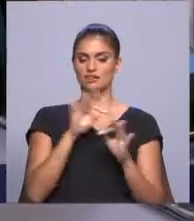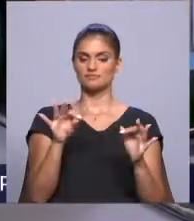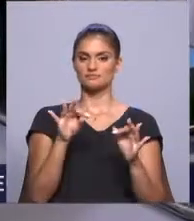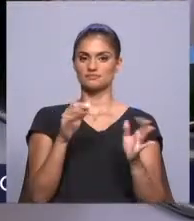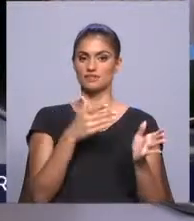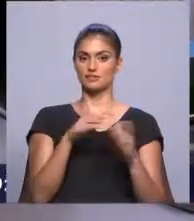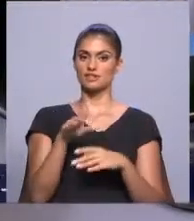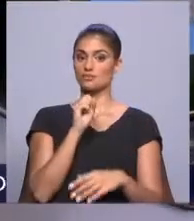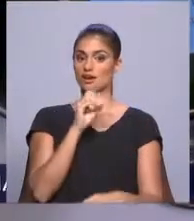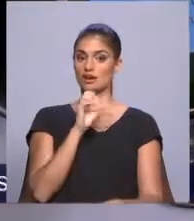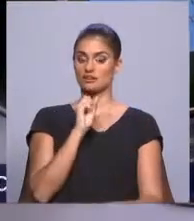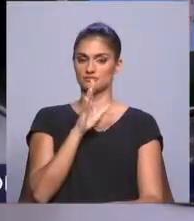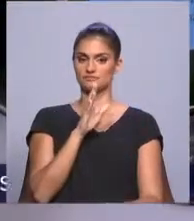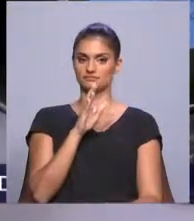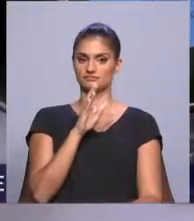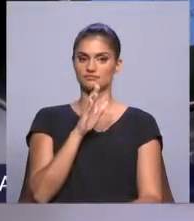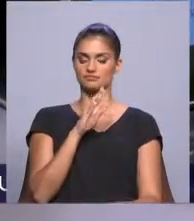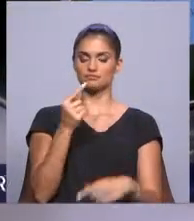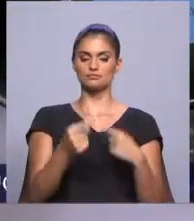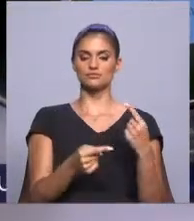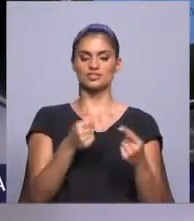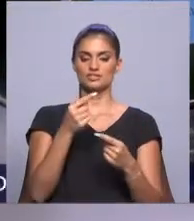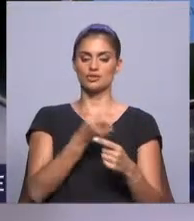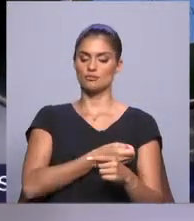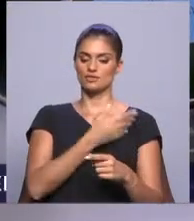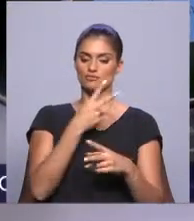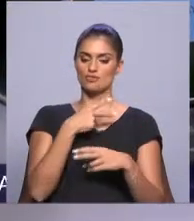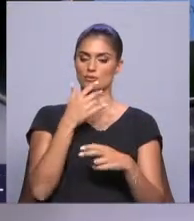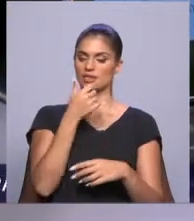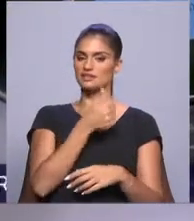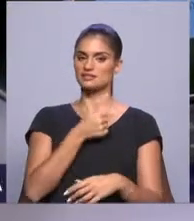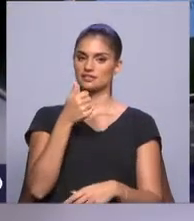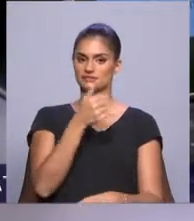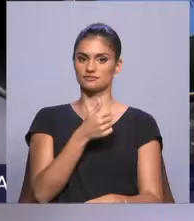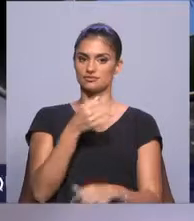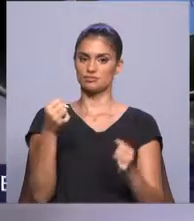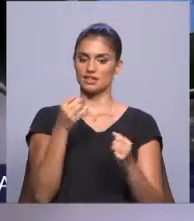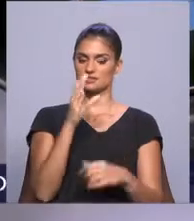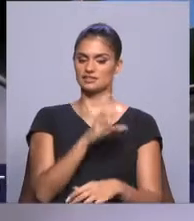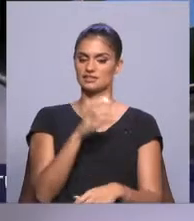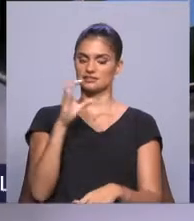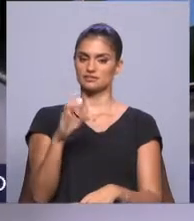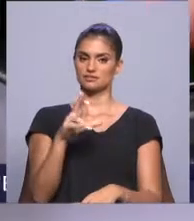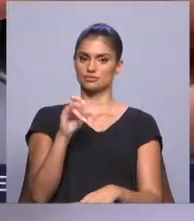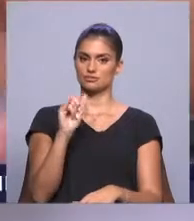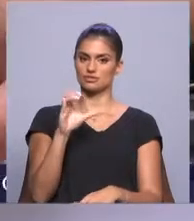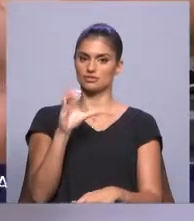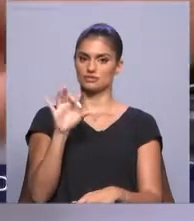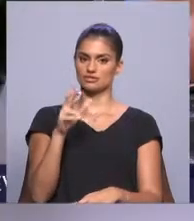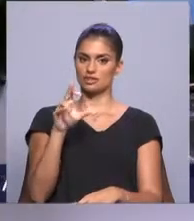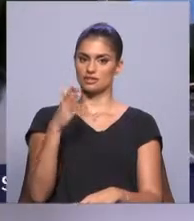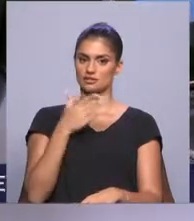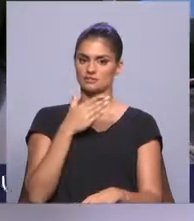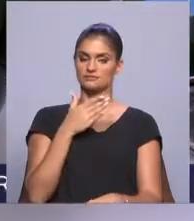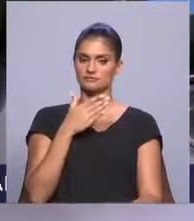do Deslumbramento, como a geração romântica descobriu a beleza e o temor da ciência, de Richard Holmes, da Gradiva, vencedor do